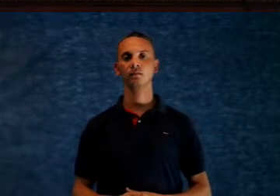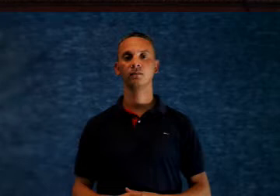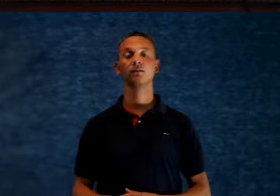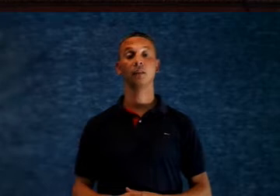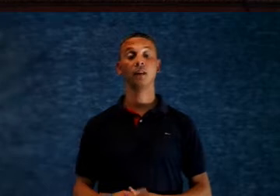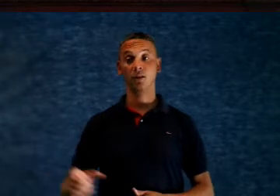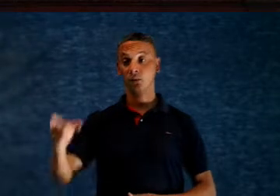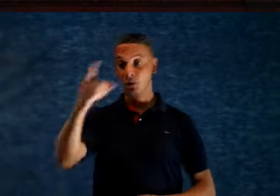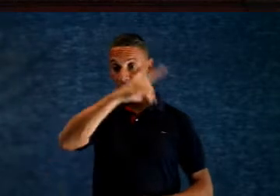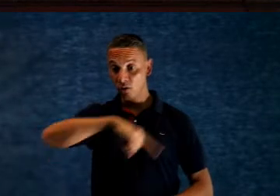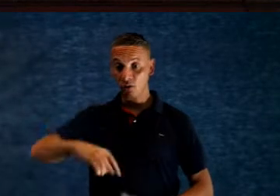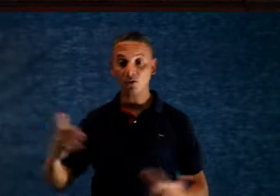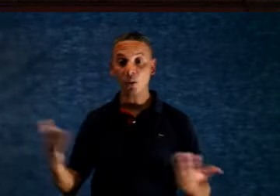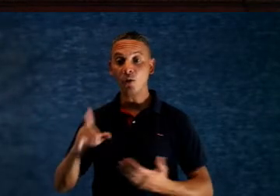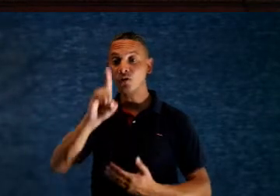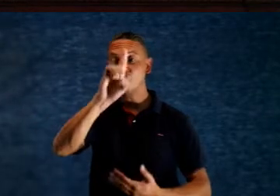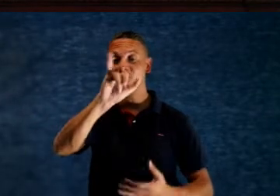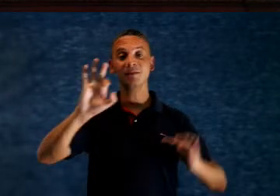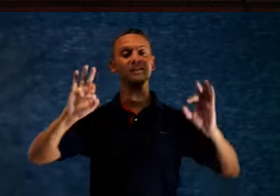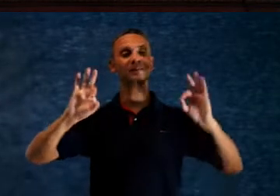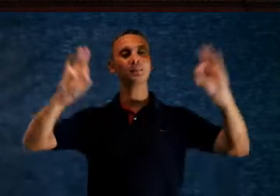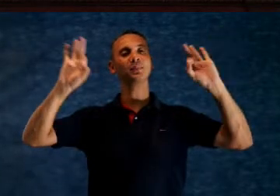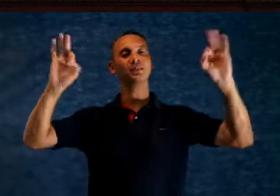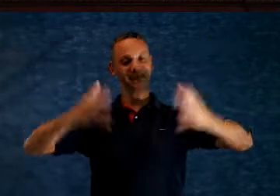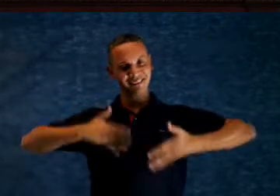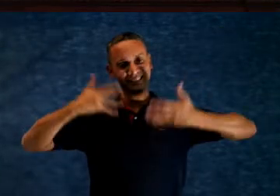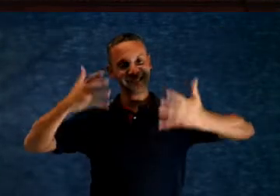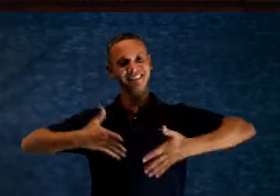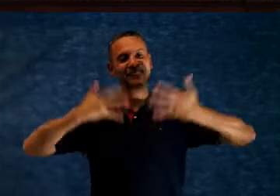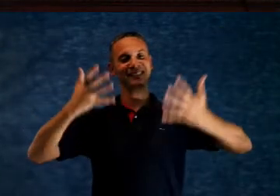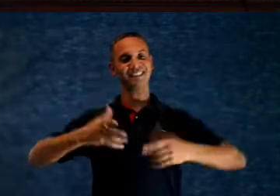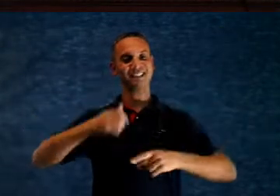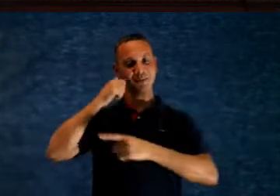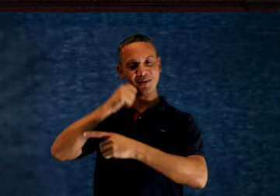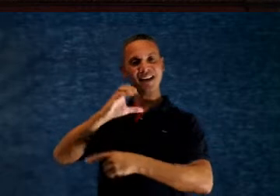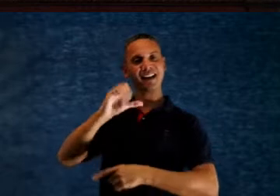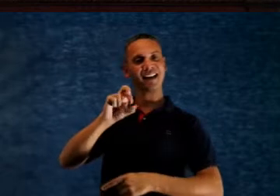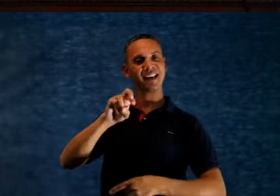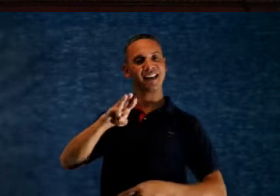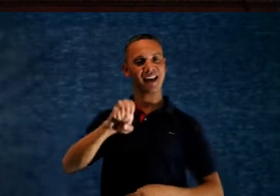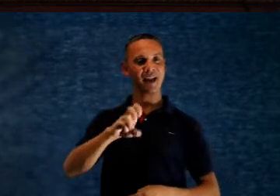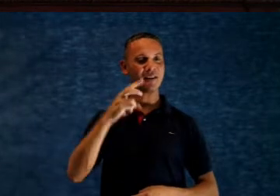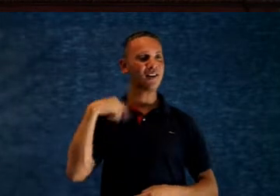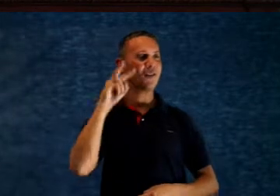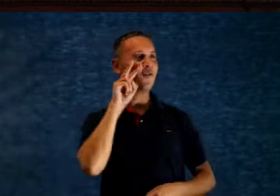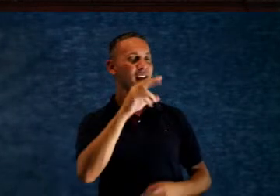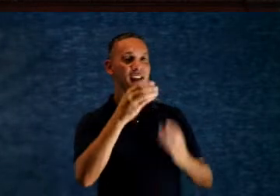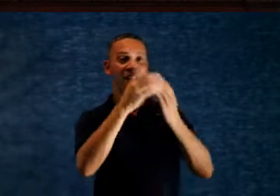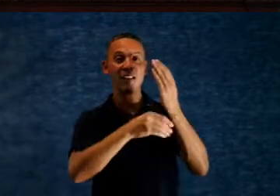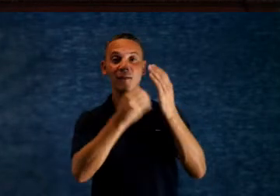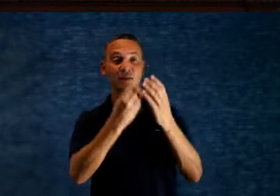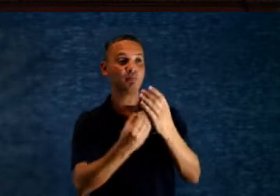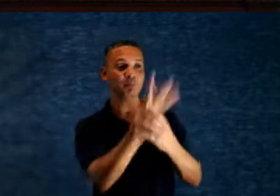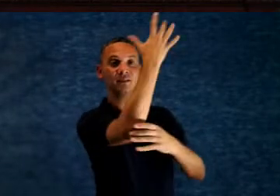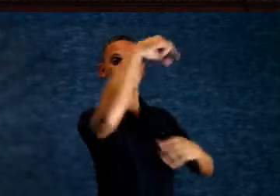Para nós é um dia de muita alegria, Carmen, para ver o seu livro nascer aqui nessa academia. E enfocando